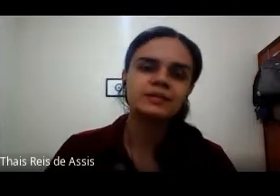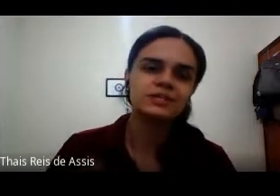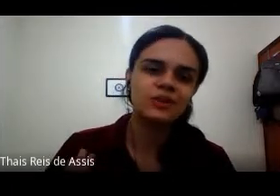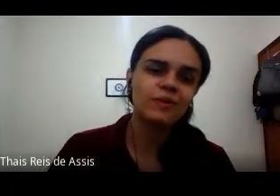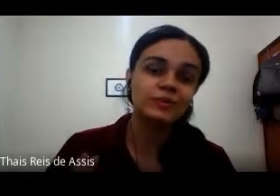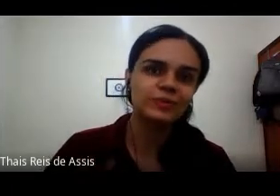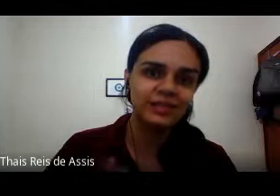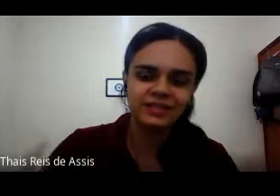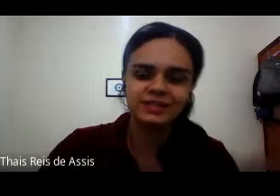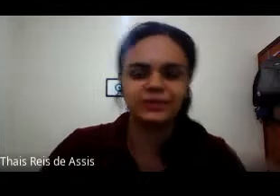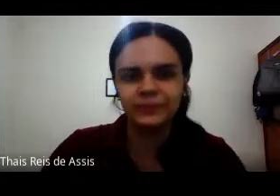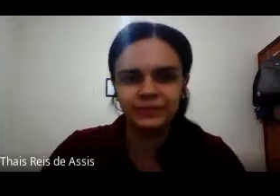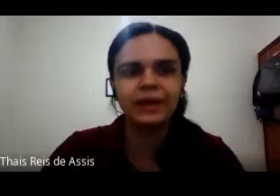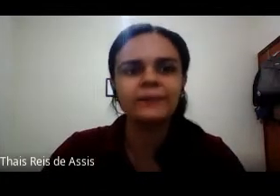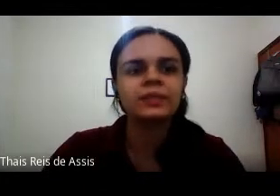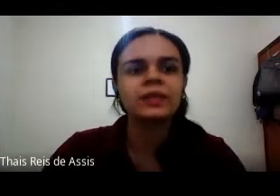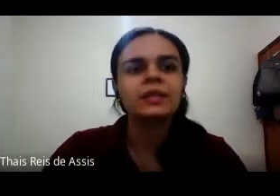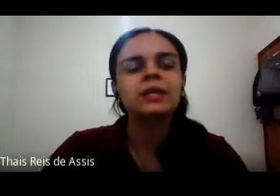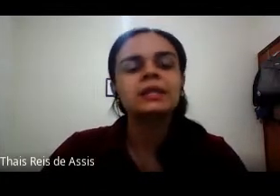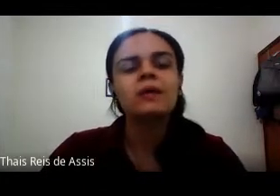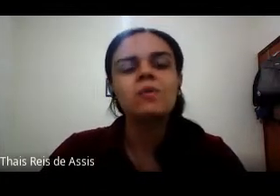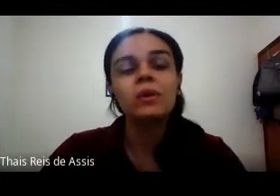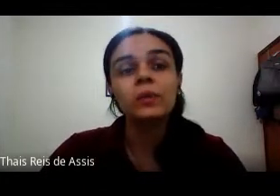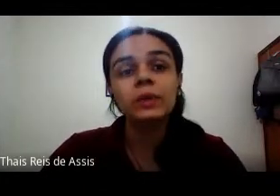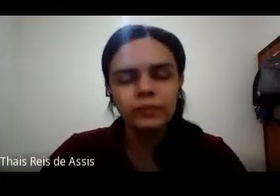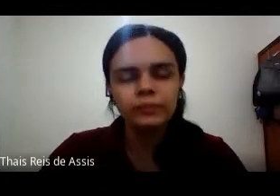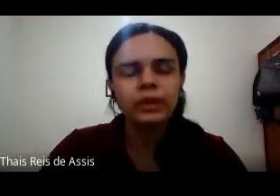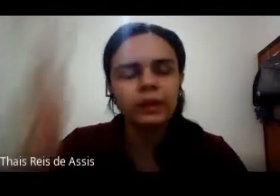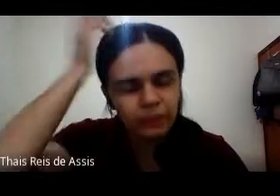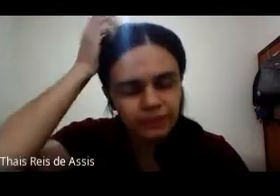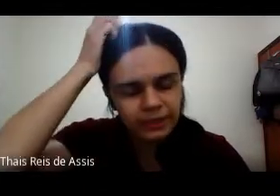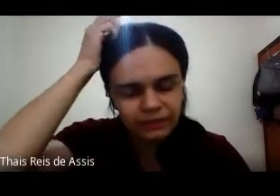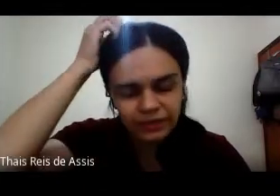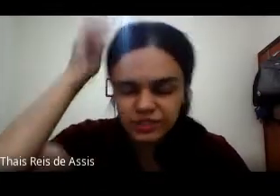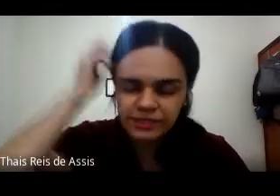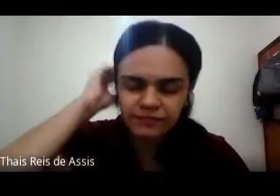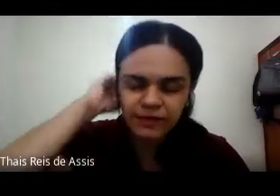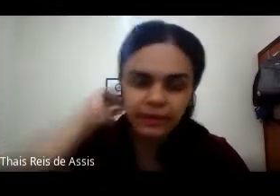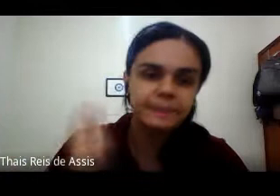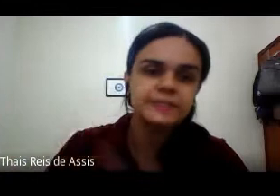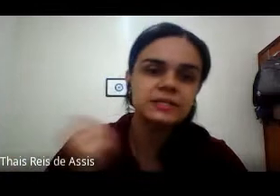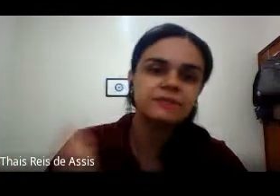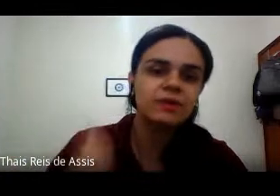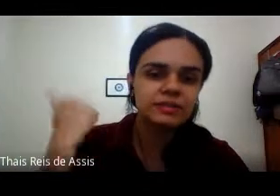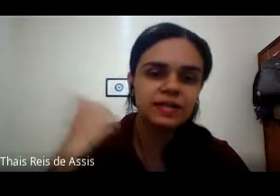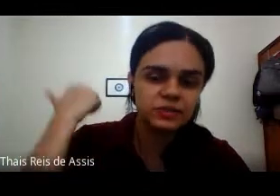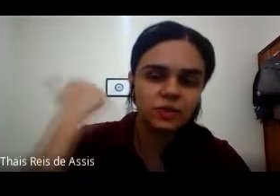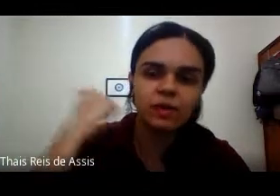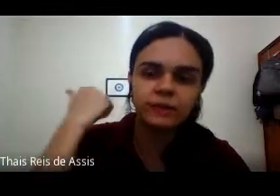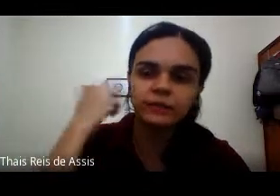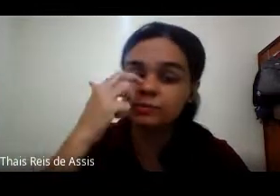que seja uma doutrinação, tá? Então, concluindo, o Libano ele fecha o texto dele falando que é preciso